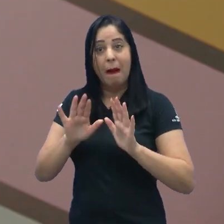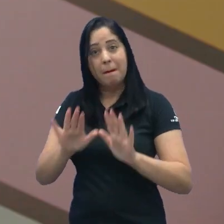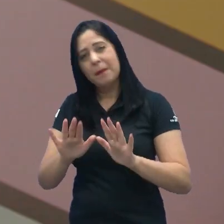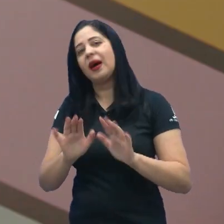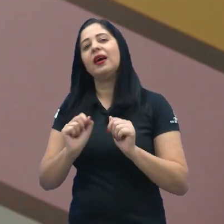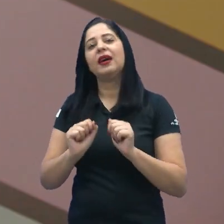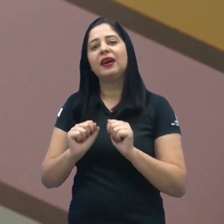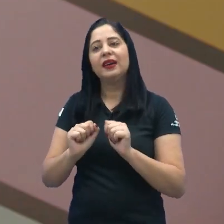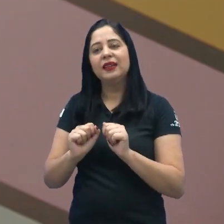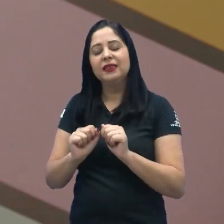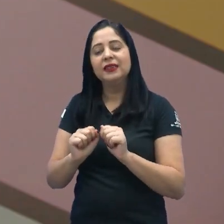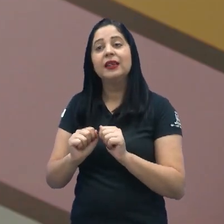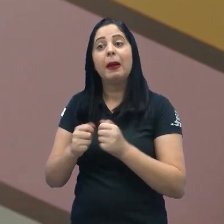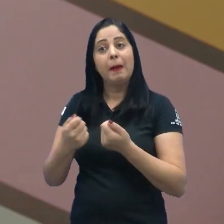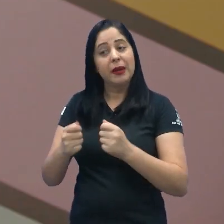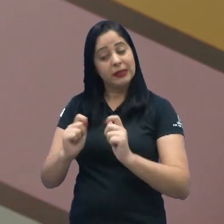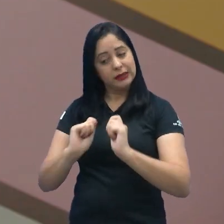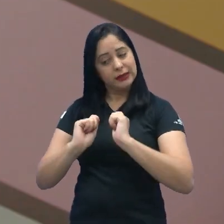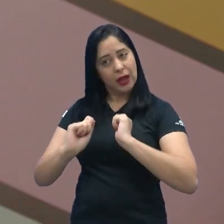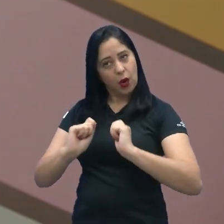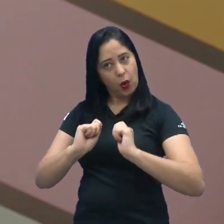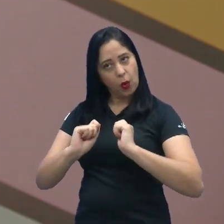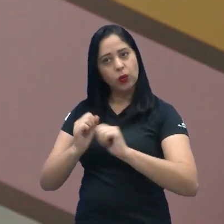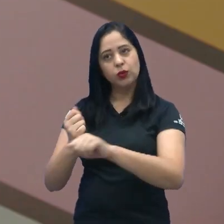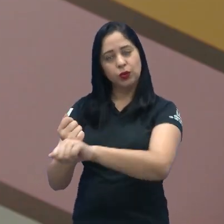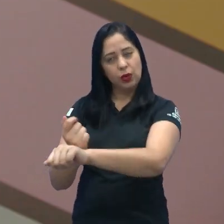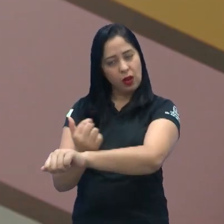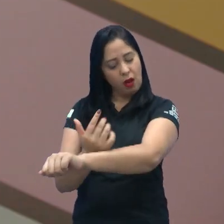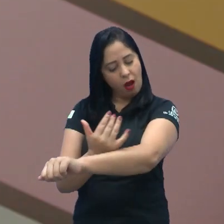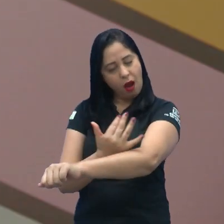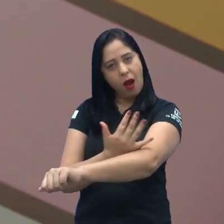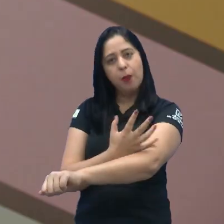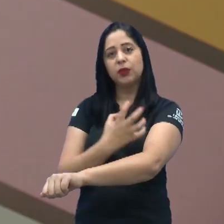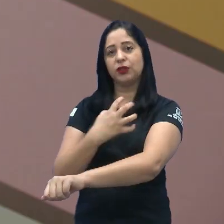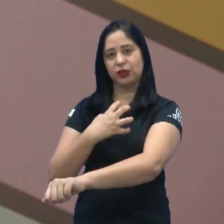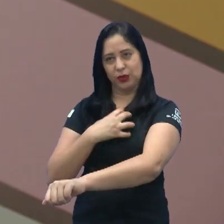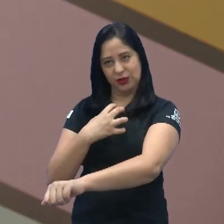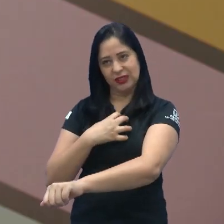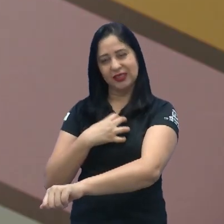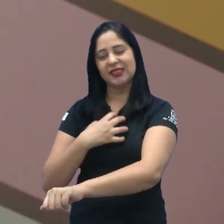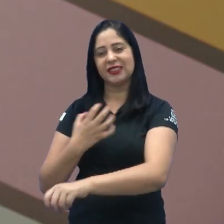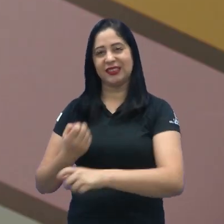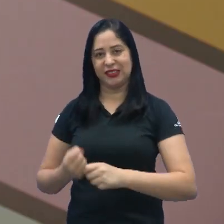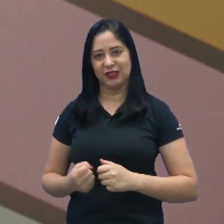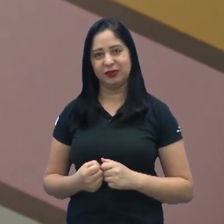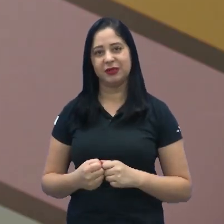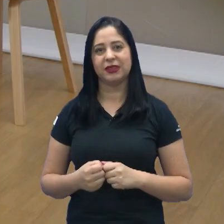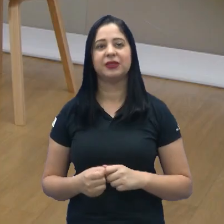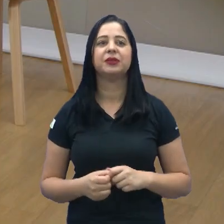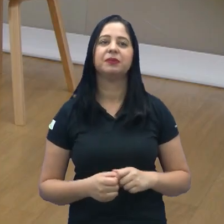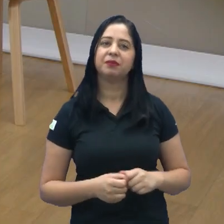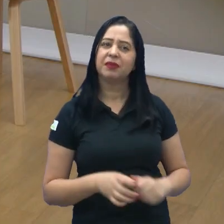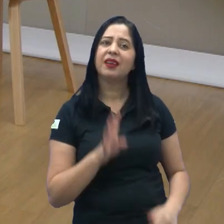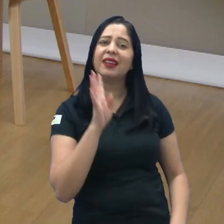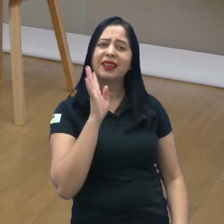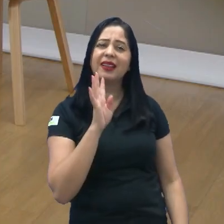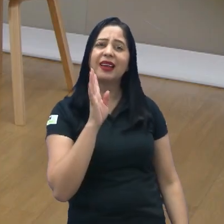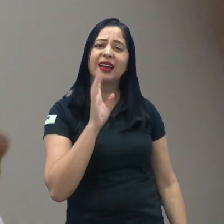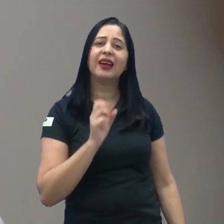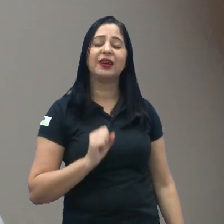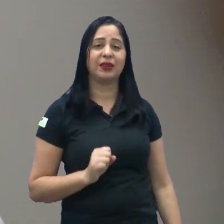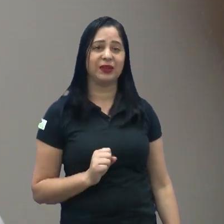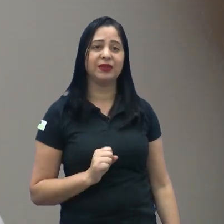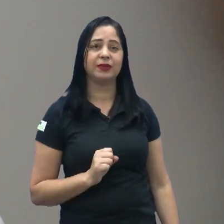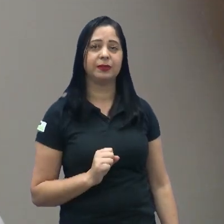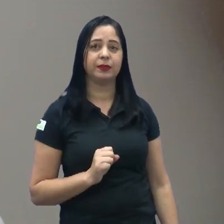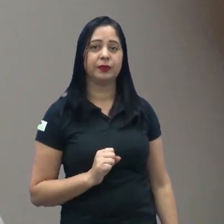como lidar com aquele maternar influencia e fala muito sobre essa maternidade. Ai, que bacana, Van. E também é